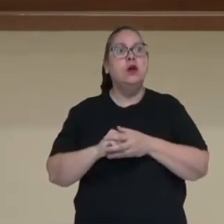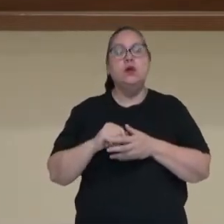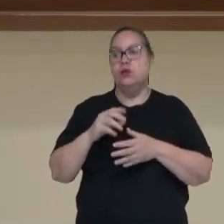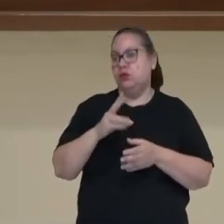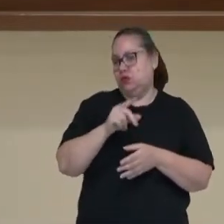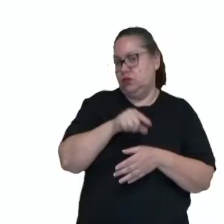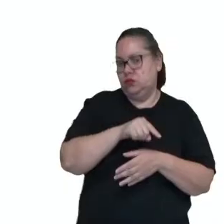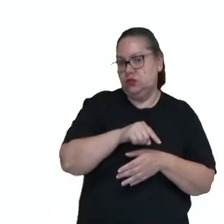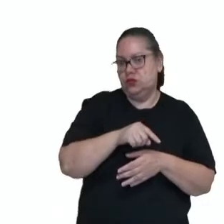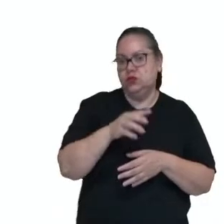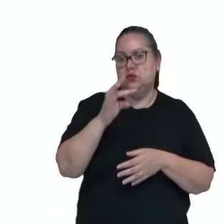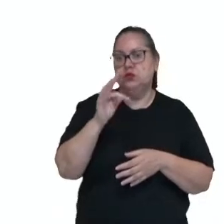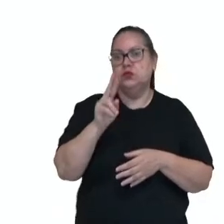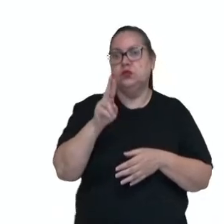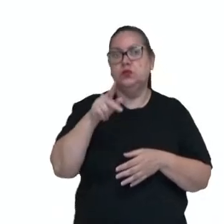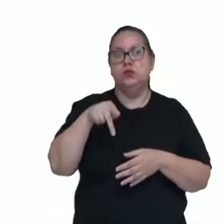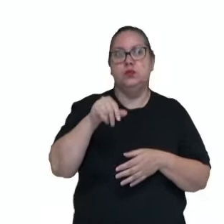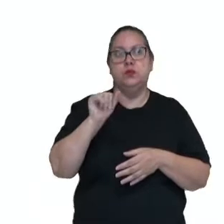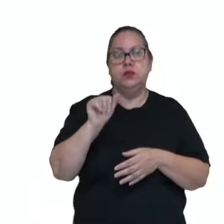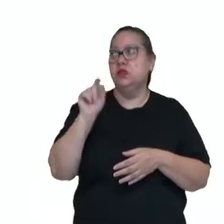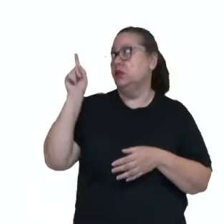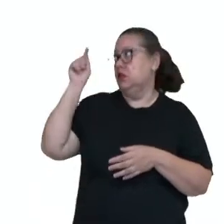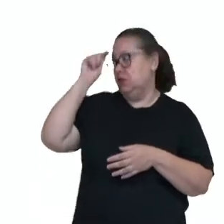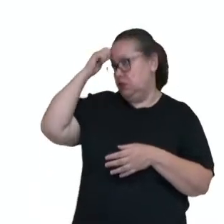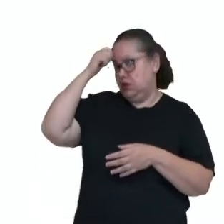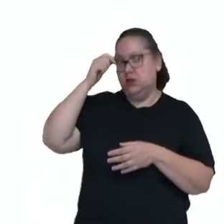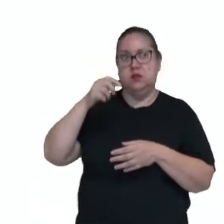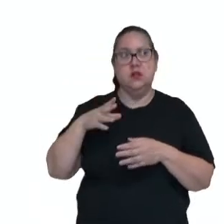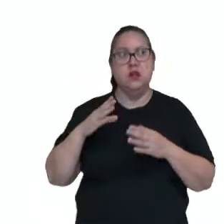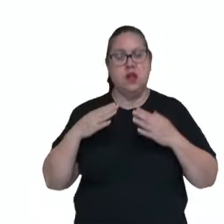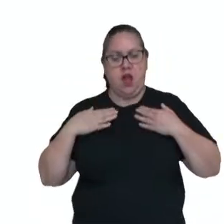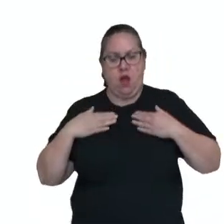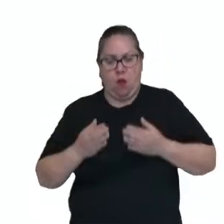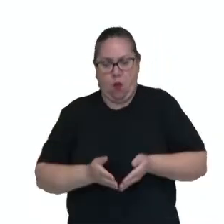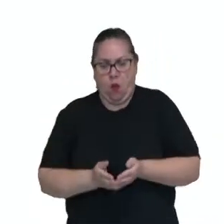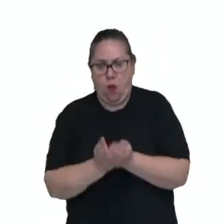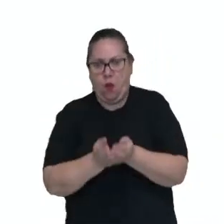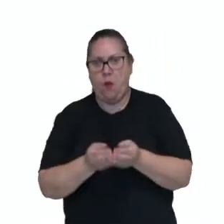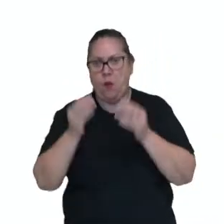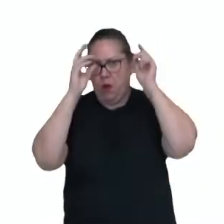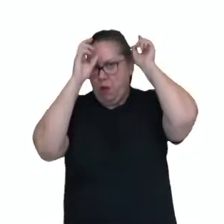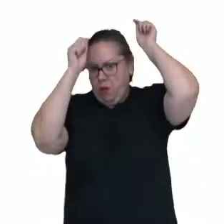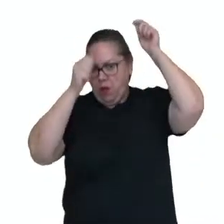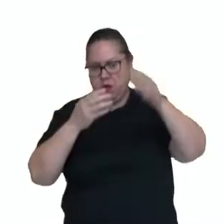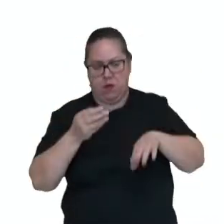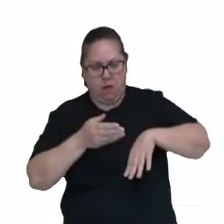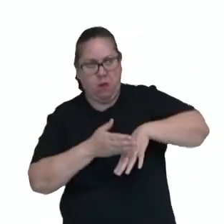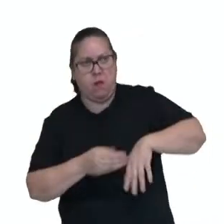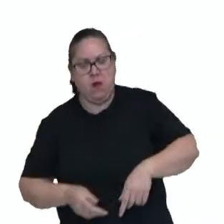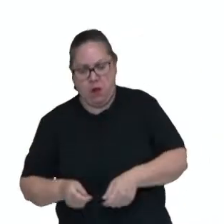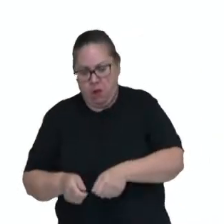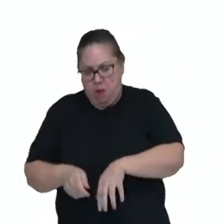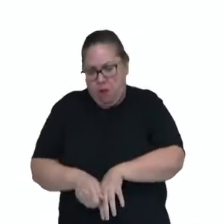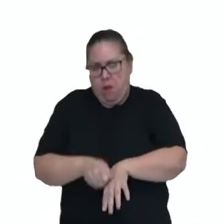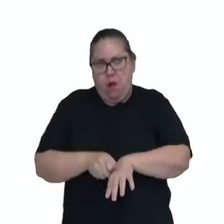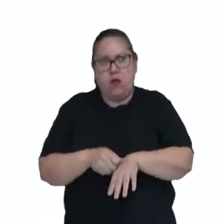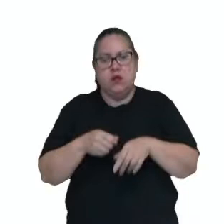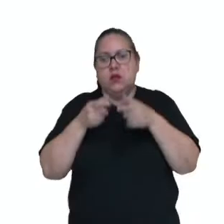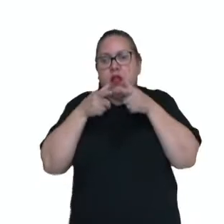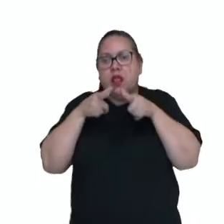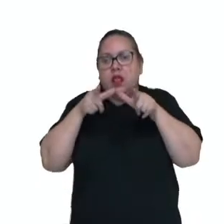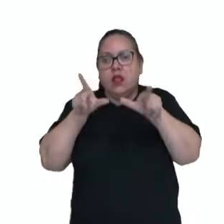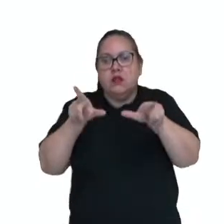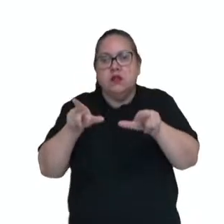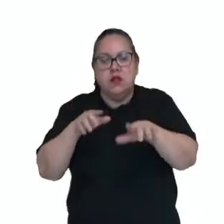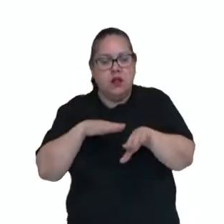tupiniquins estranharam quase tudo, as enormes embarcações, as roupas, botas, chapéus, armas de fogo e a língua daqueles homens de